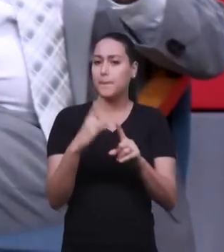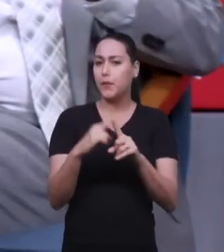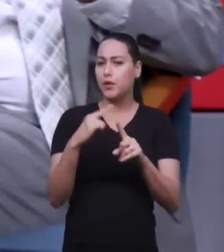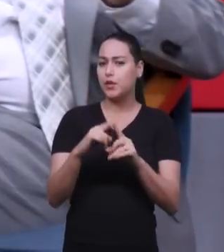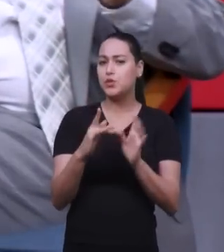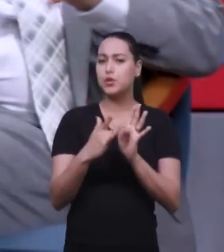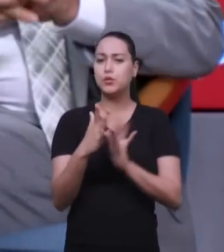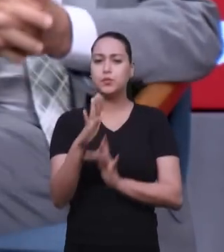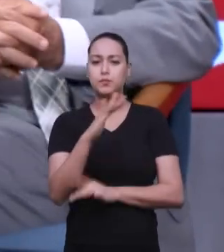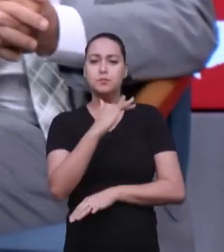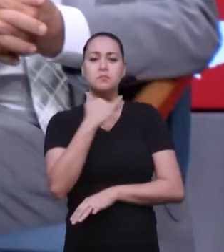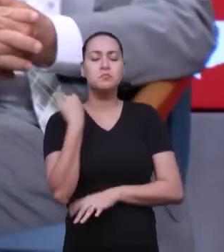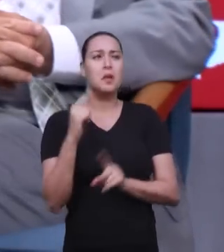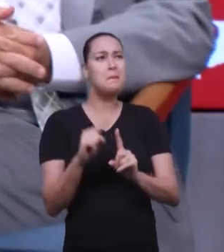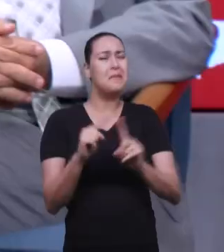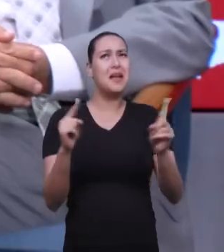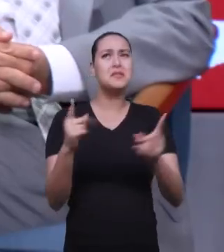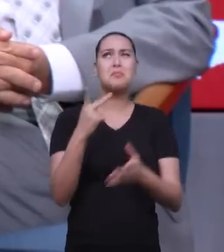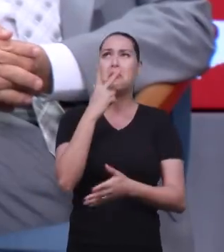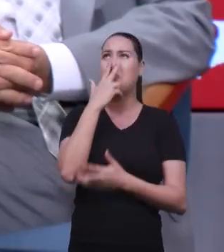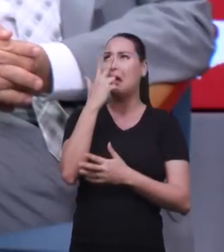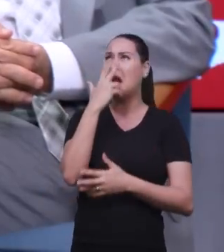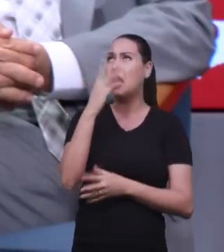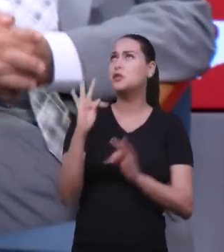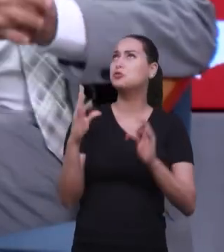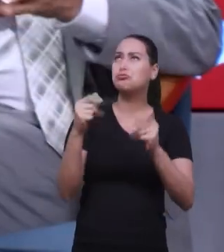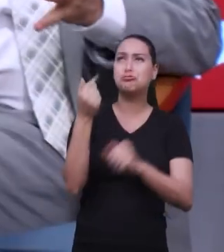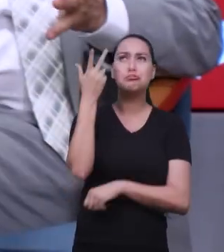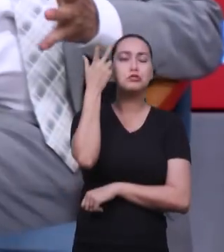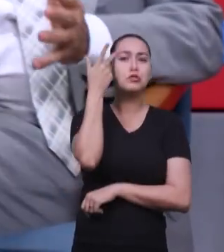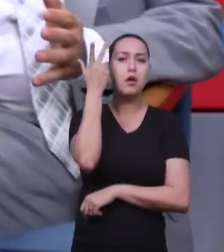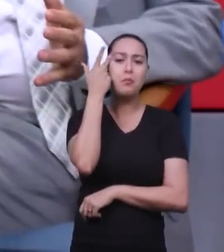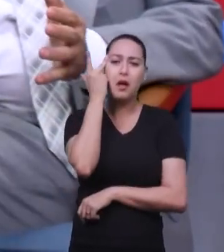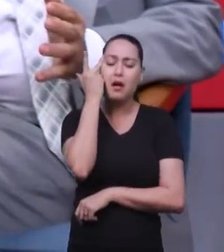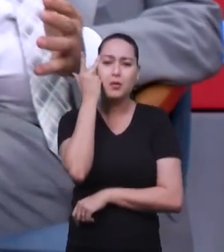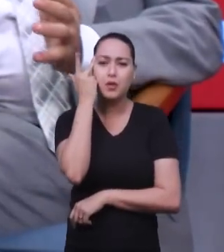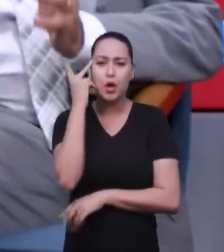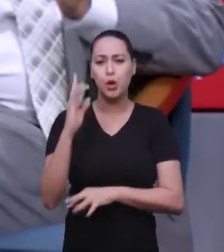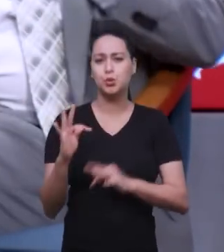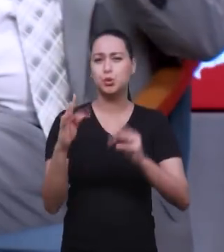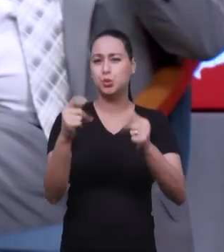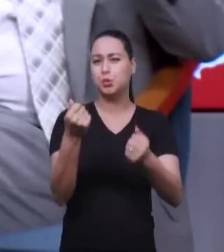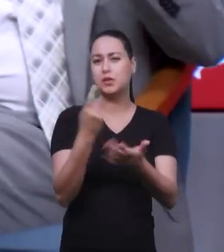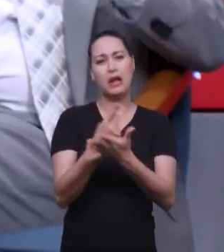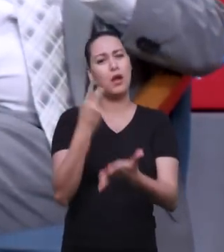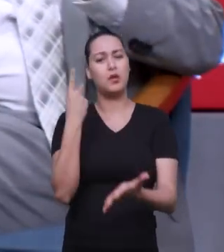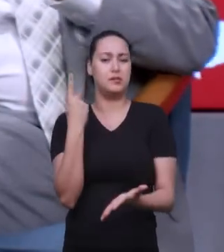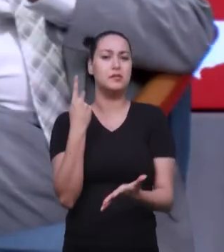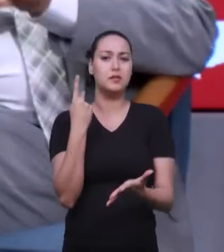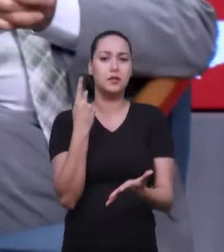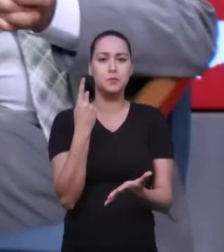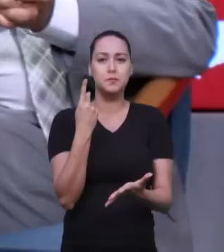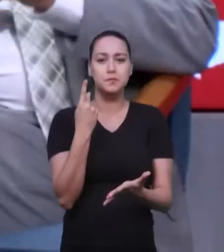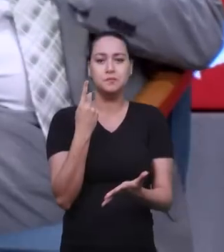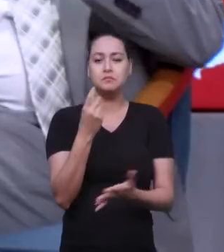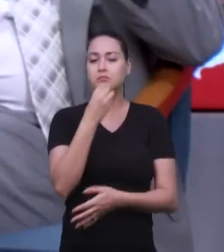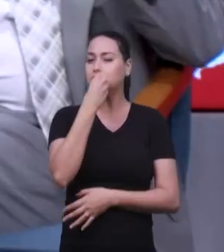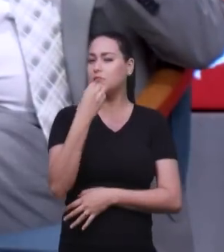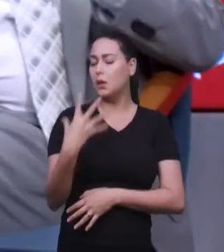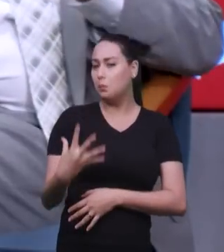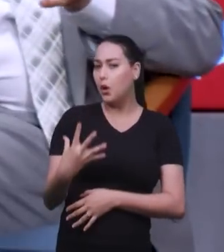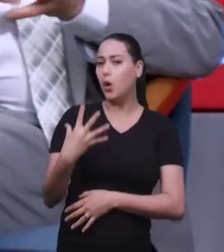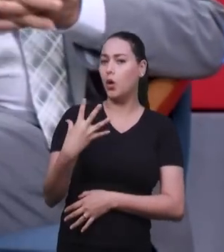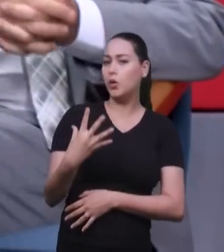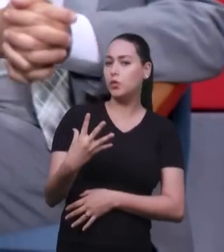tudo voltava ao normal. Ou seja, o que havia acontecido foi uma